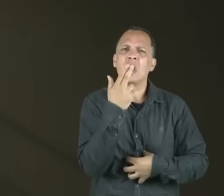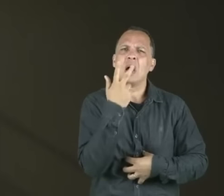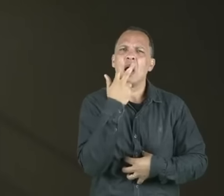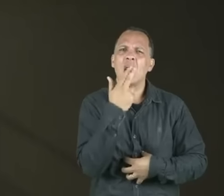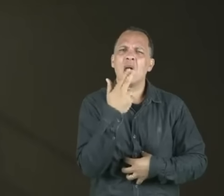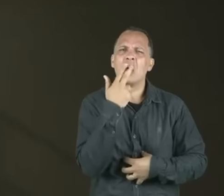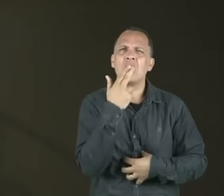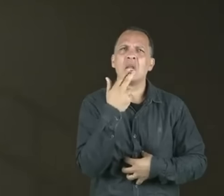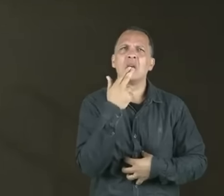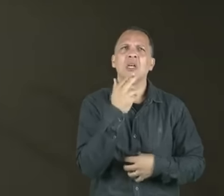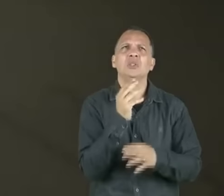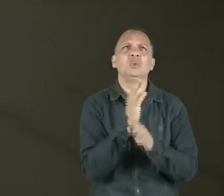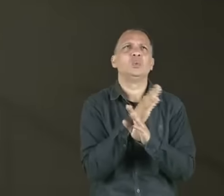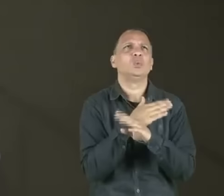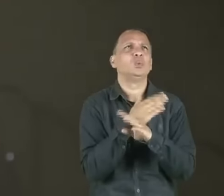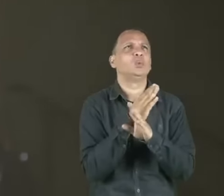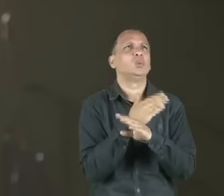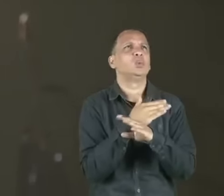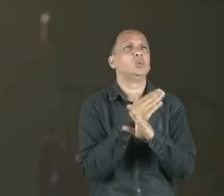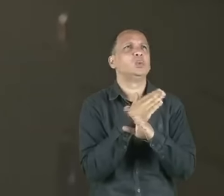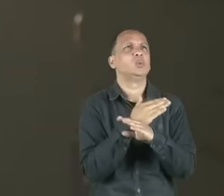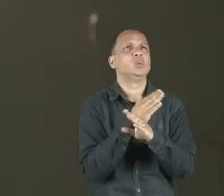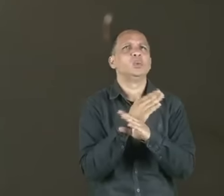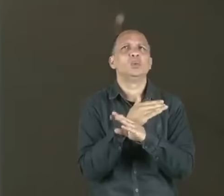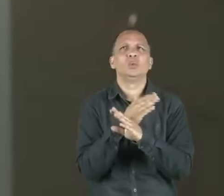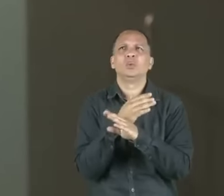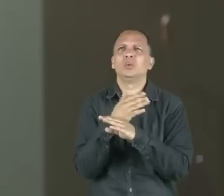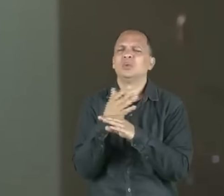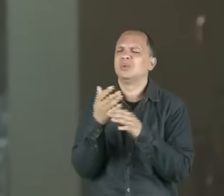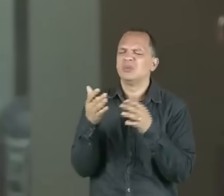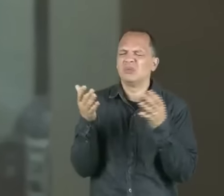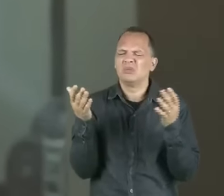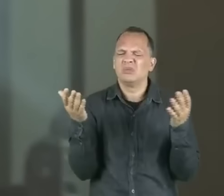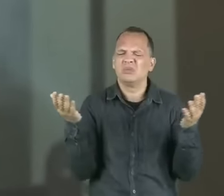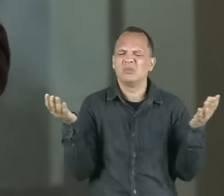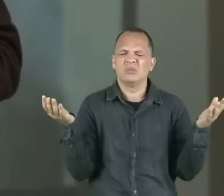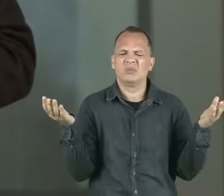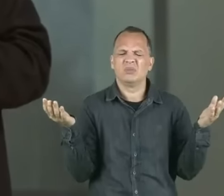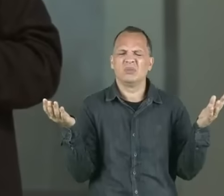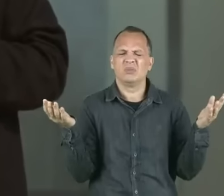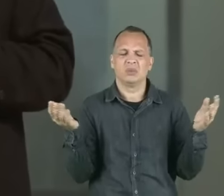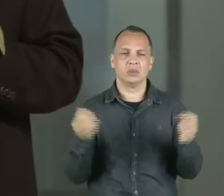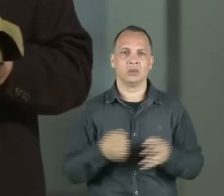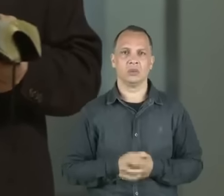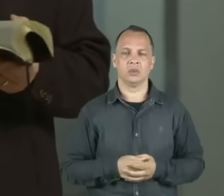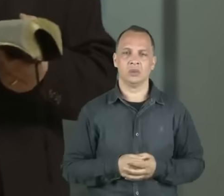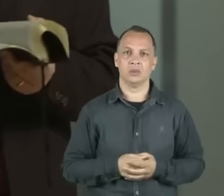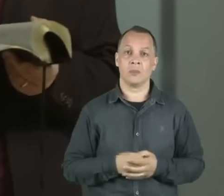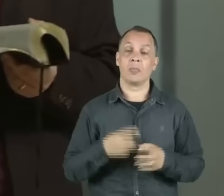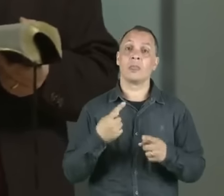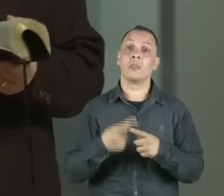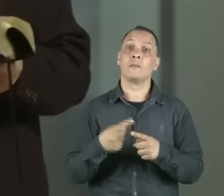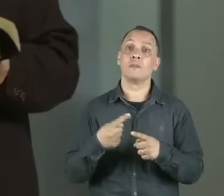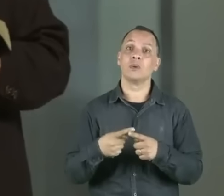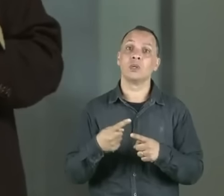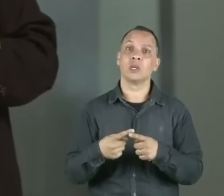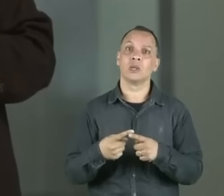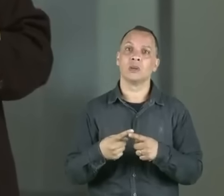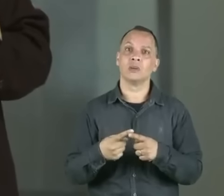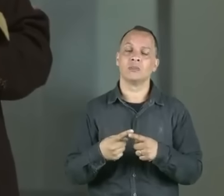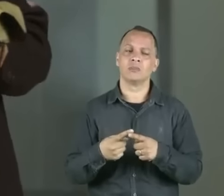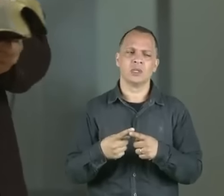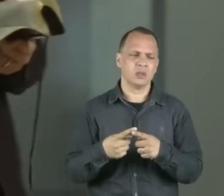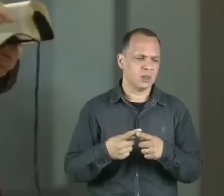bom E então e elas têm a oportunidade e de serem Livres